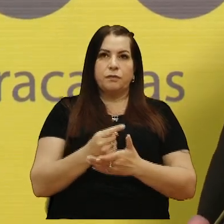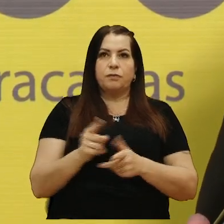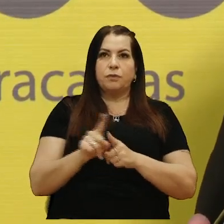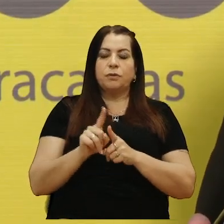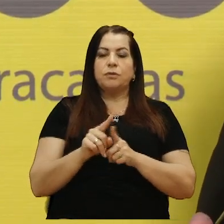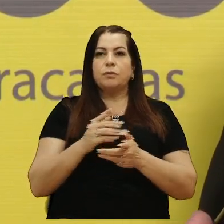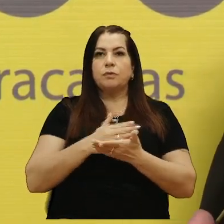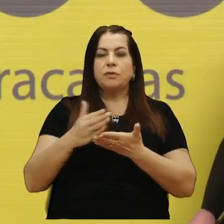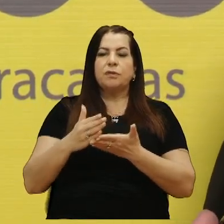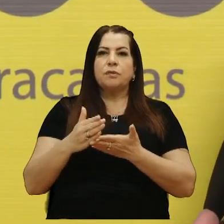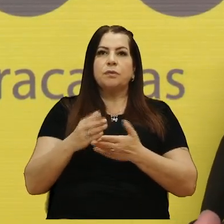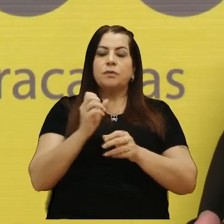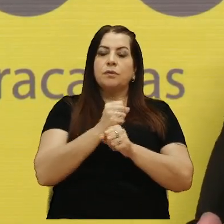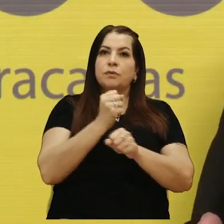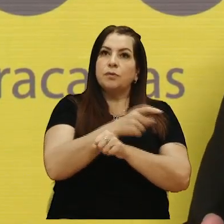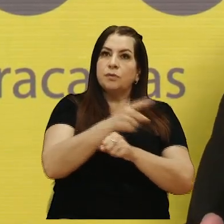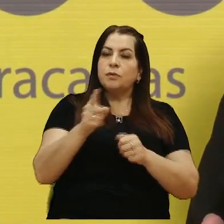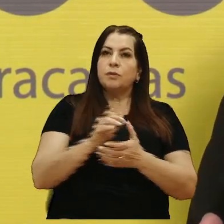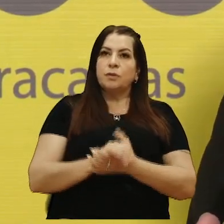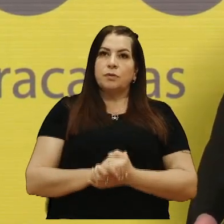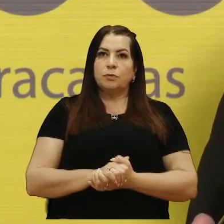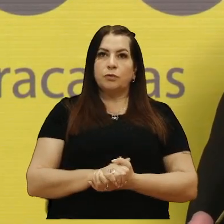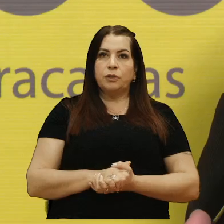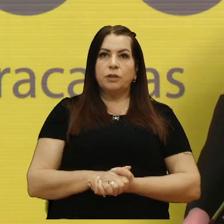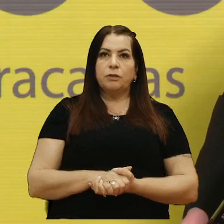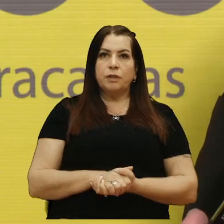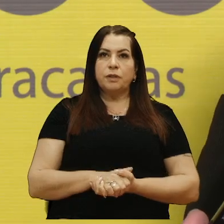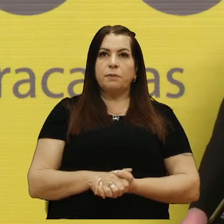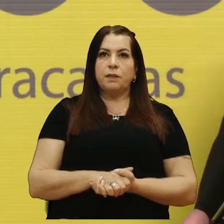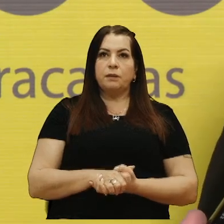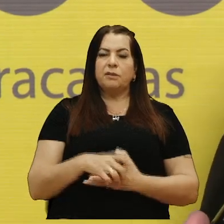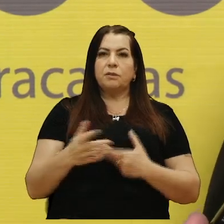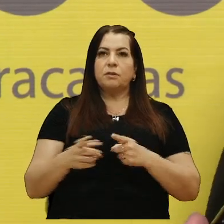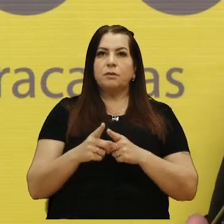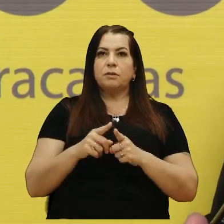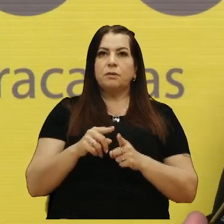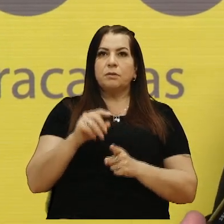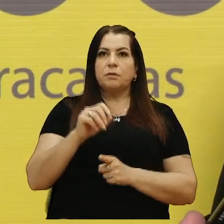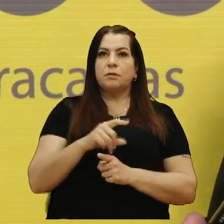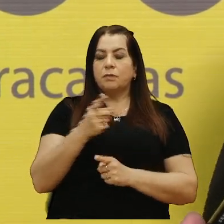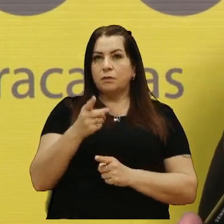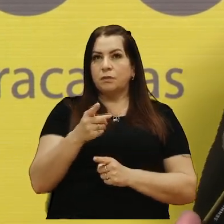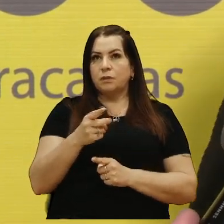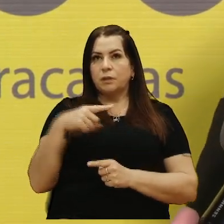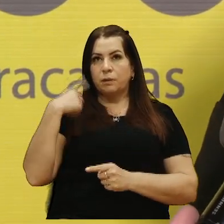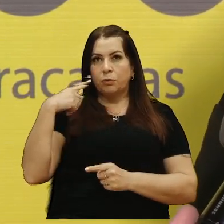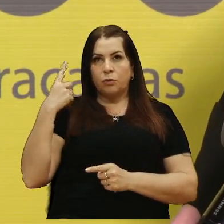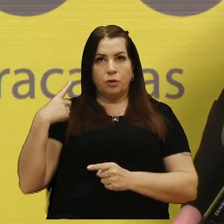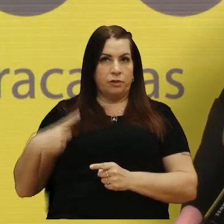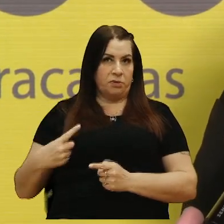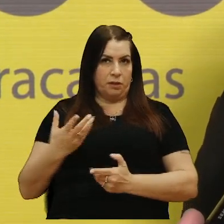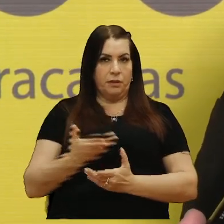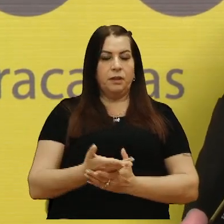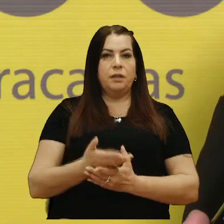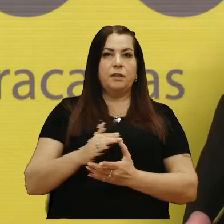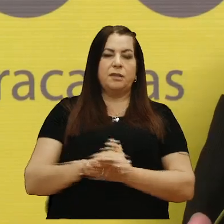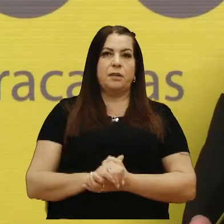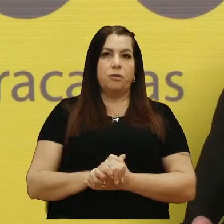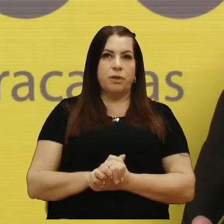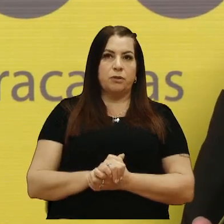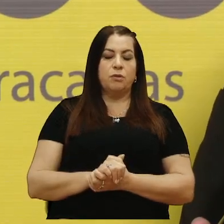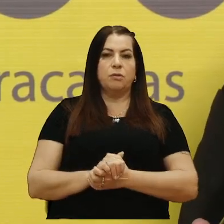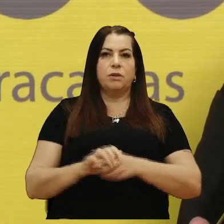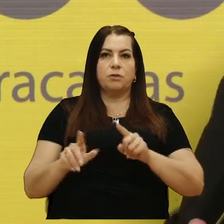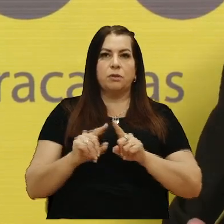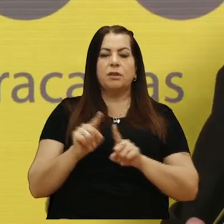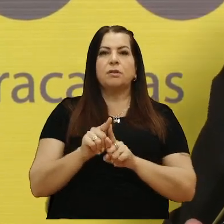assinatura do início de uma obra que lá em Santa Lúcia do Piauí, que a deputada Denise também buscou os